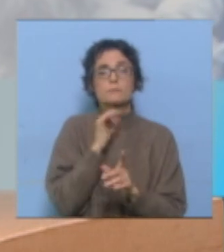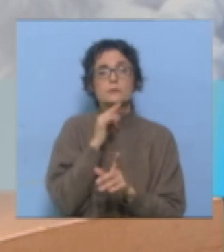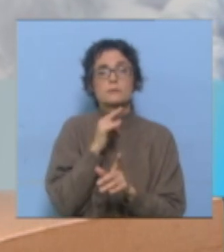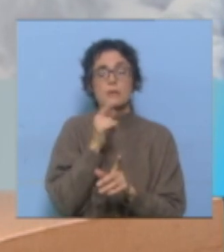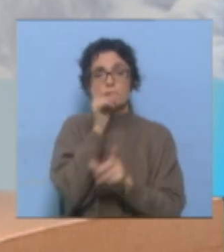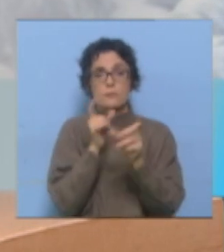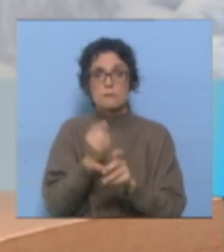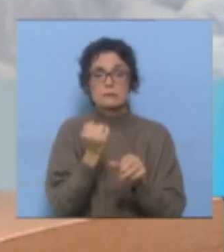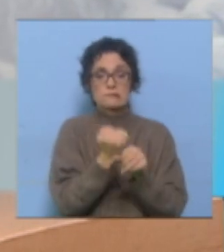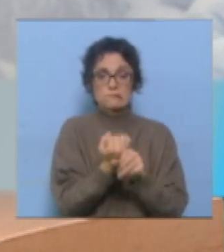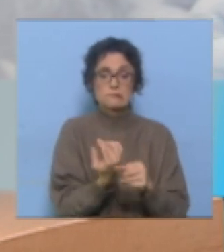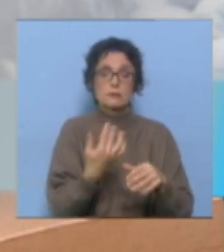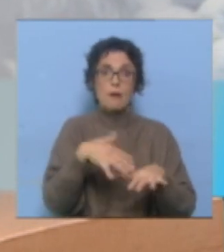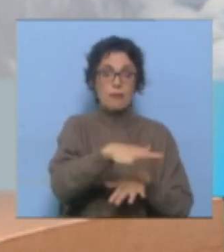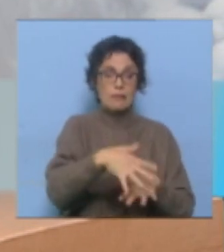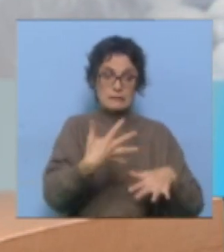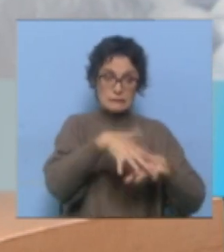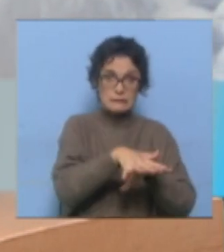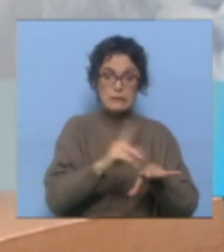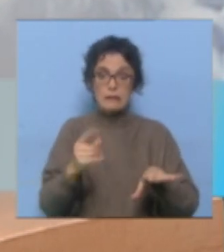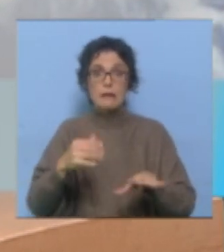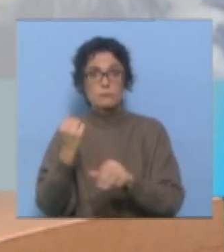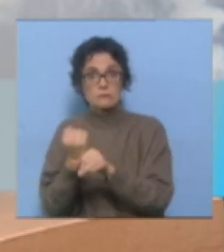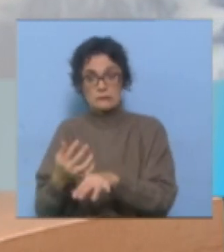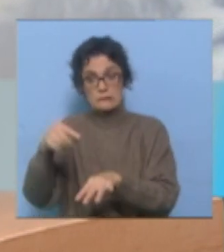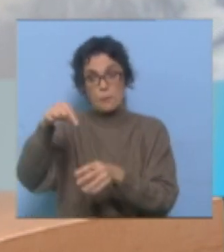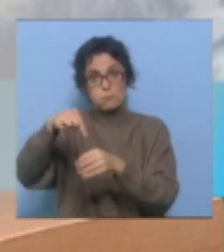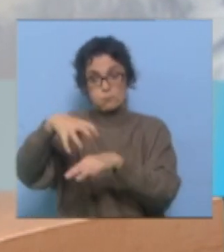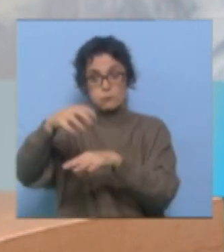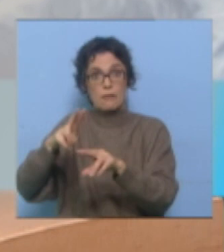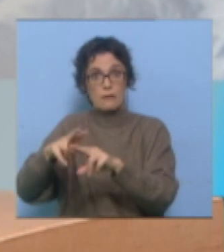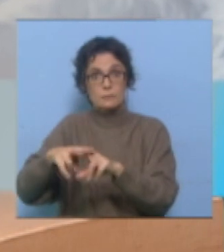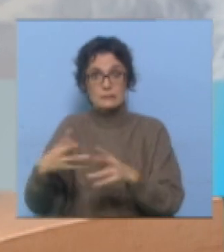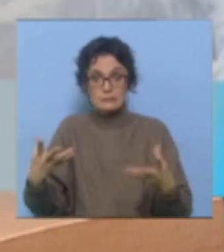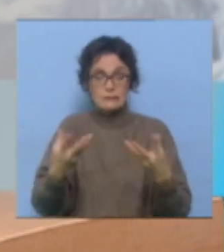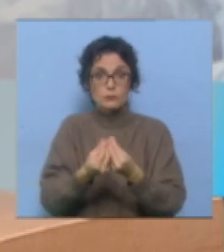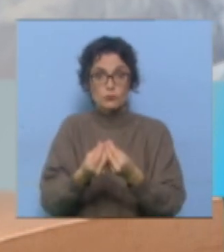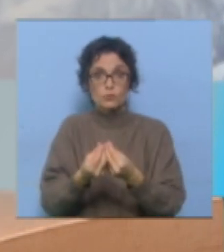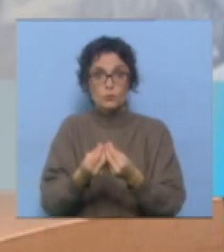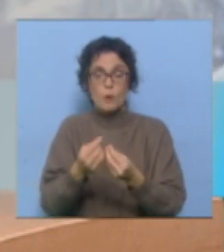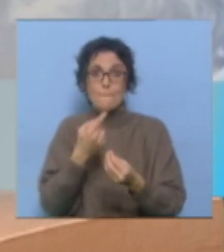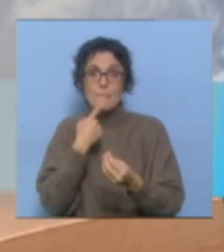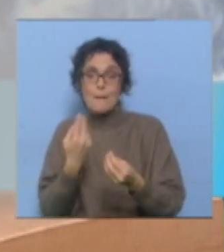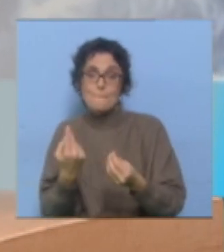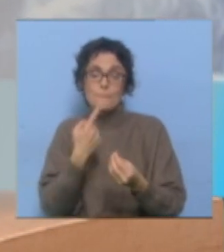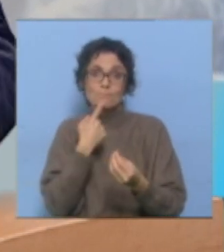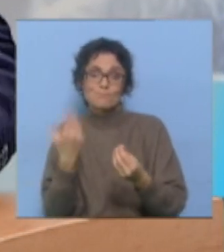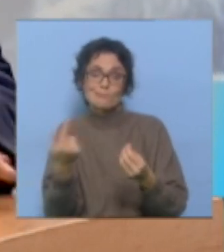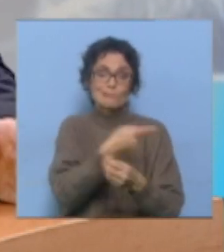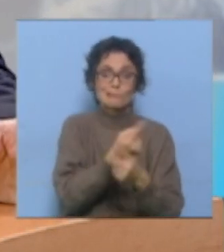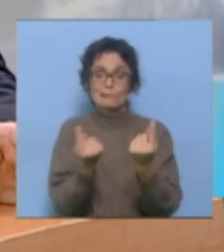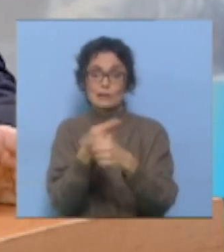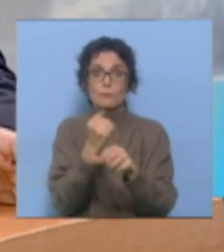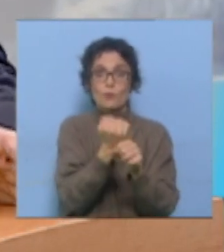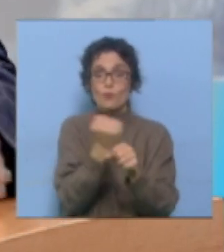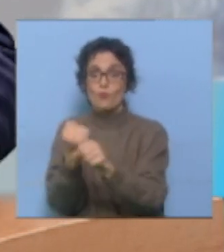possam perceber que a reinserção é das pessoas que estão presas, estão detidas e, portanto, a preparação para a sua reinserção não começa quando a